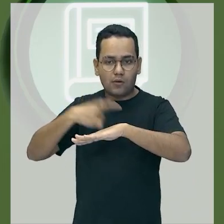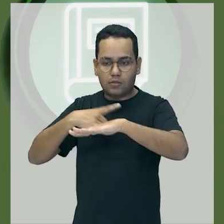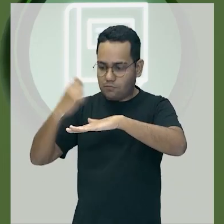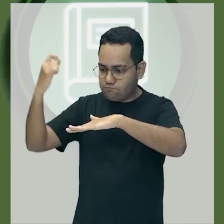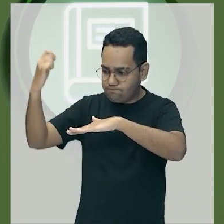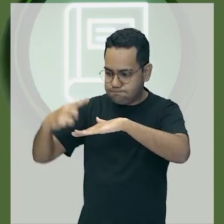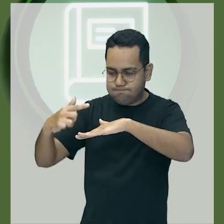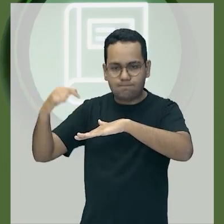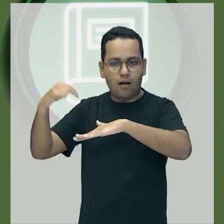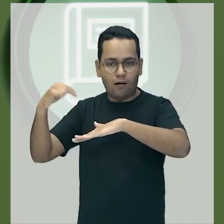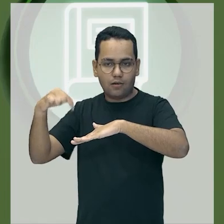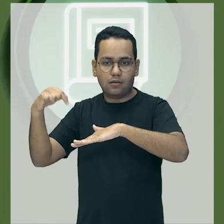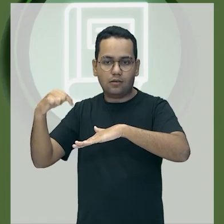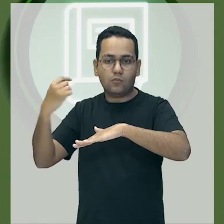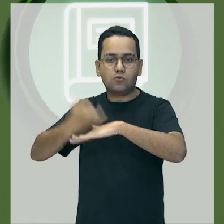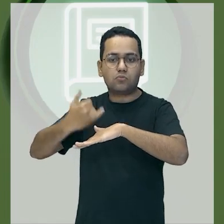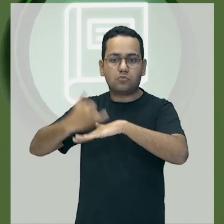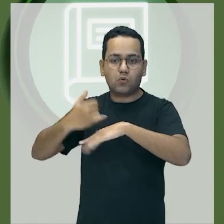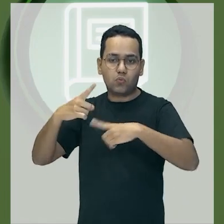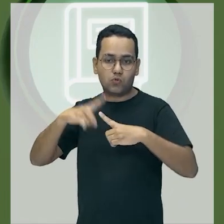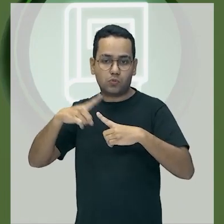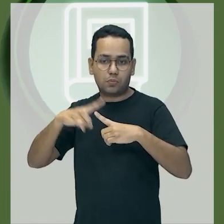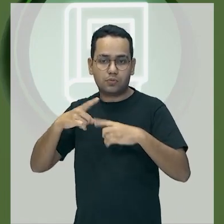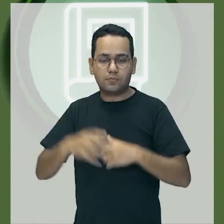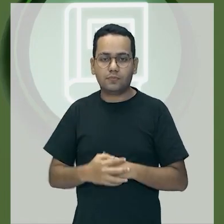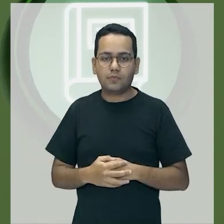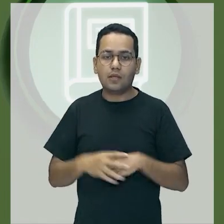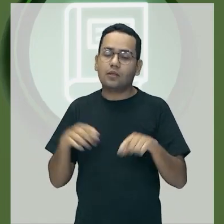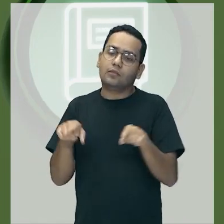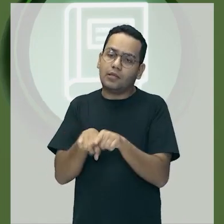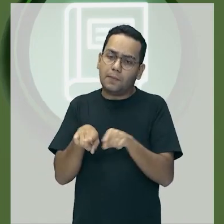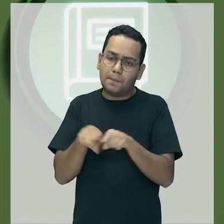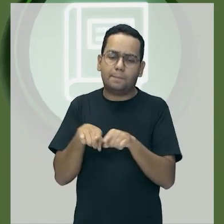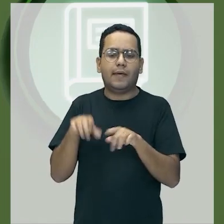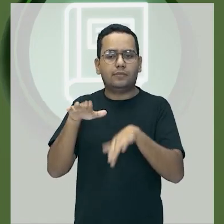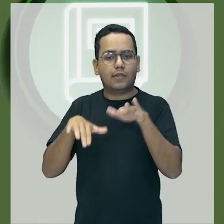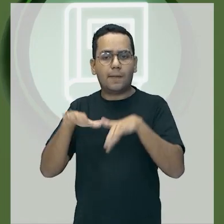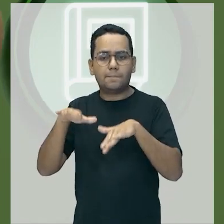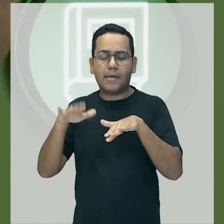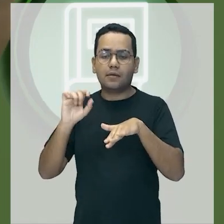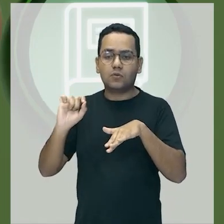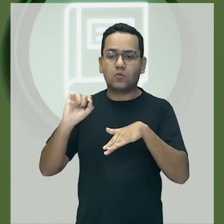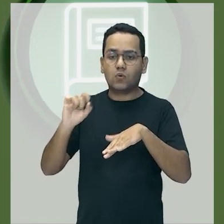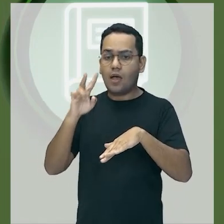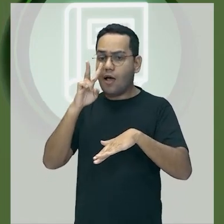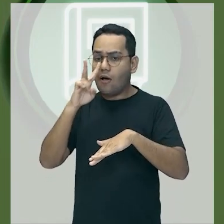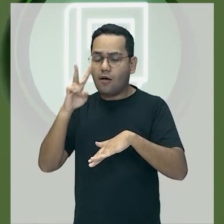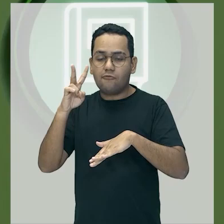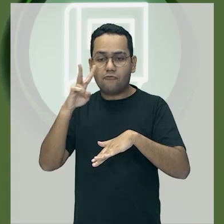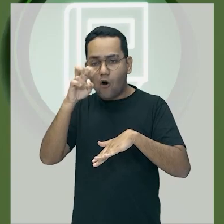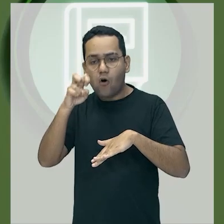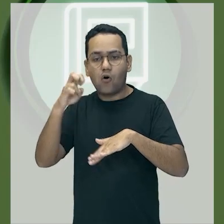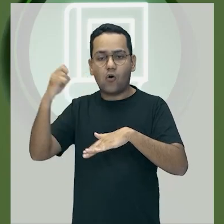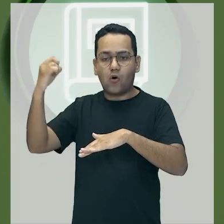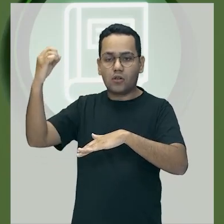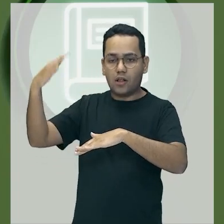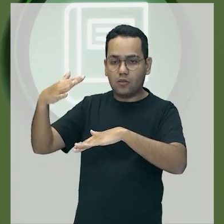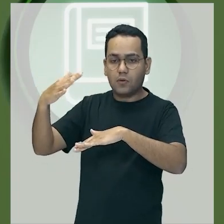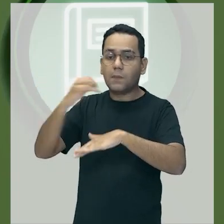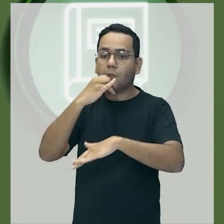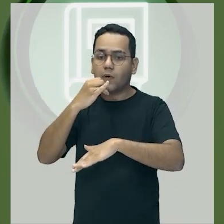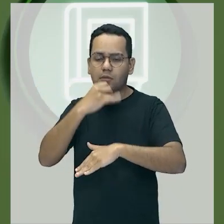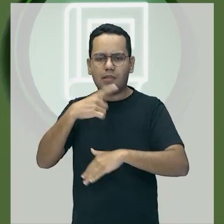tá? Mas também depende da intensidade de luz, ou seja, eu estou com muitas lâmpadas acesas ali